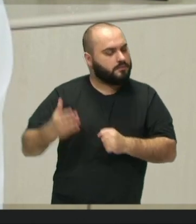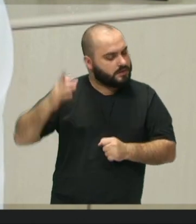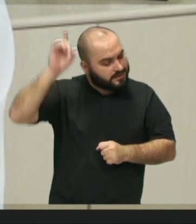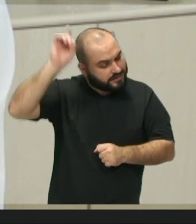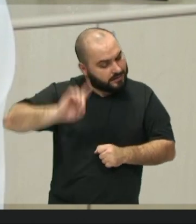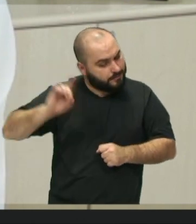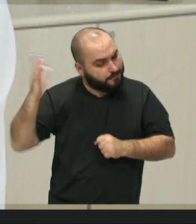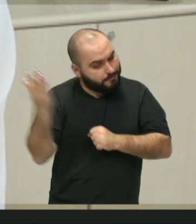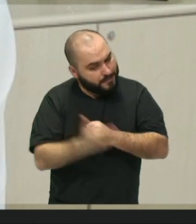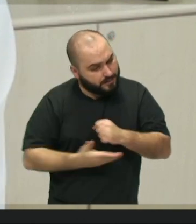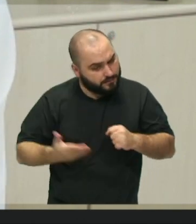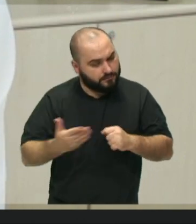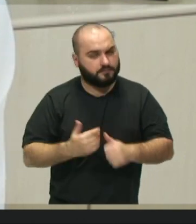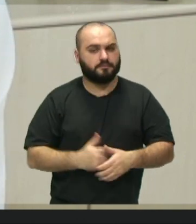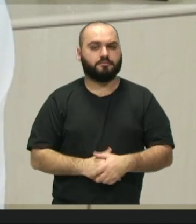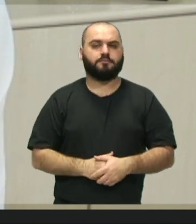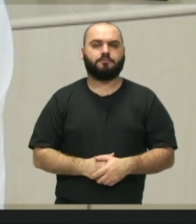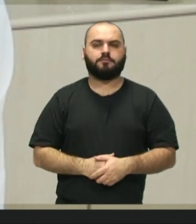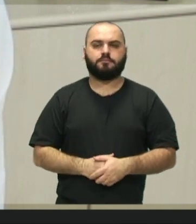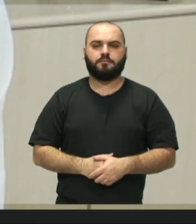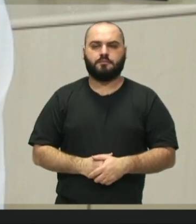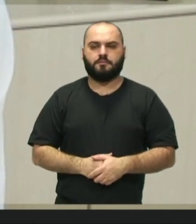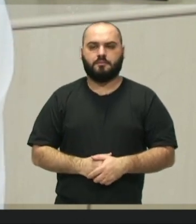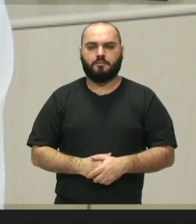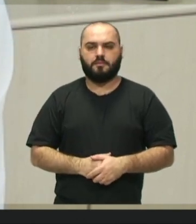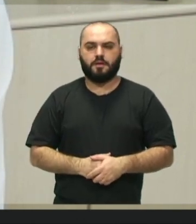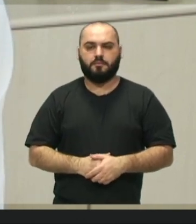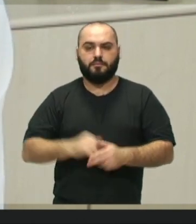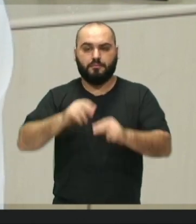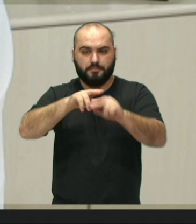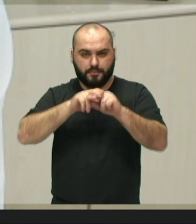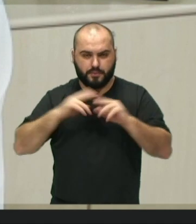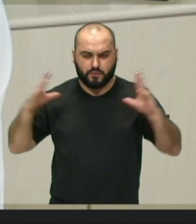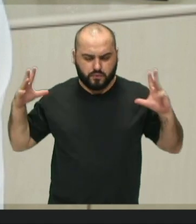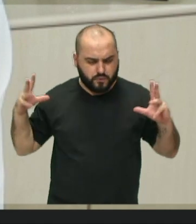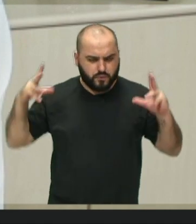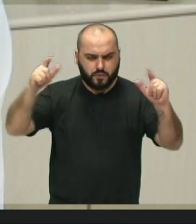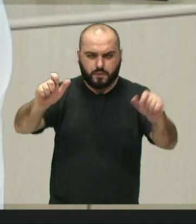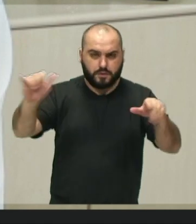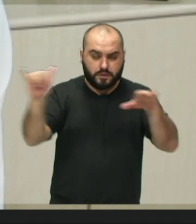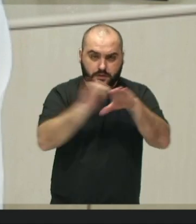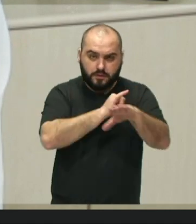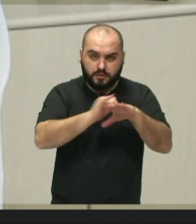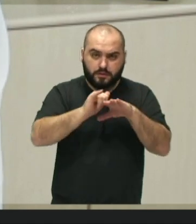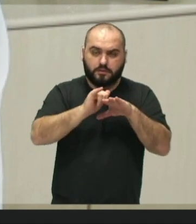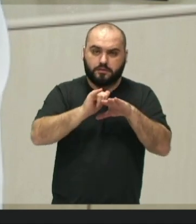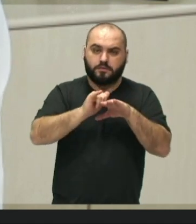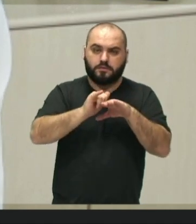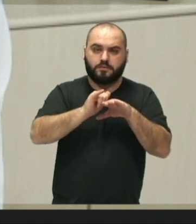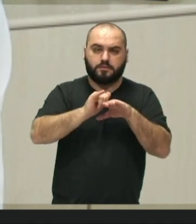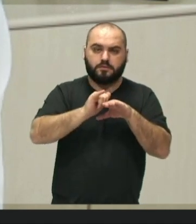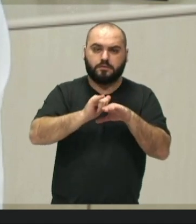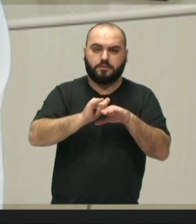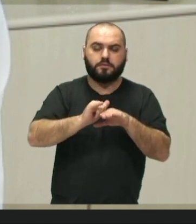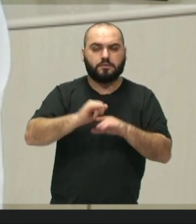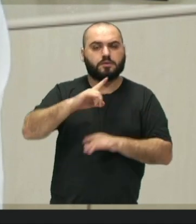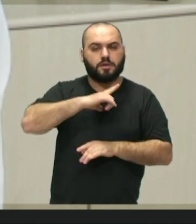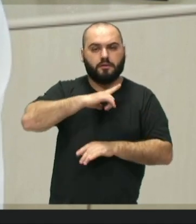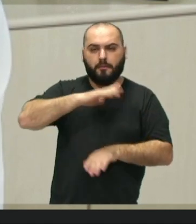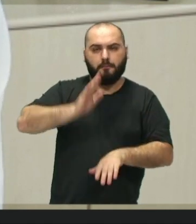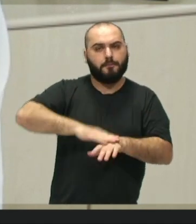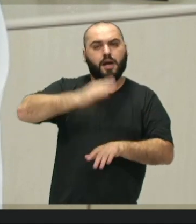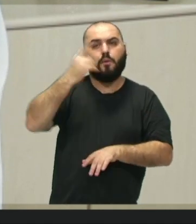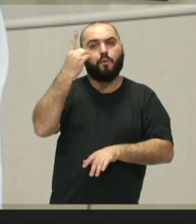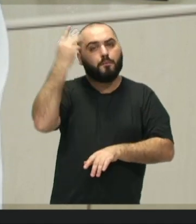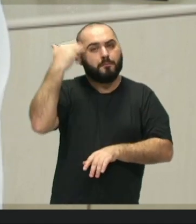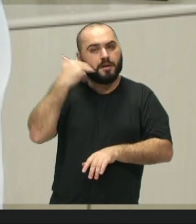que é o acesso à água. Então, todas aquelas medidas mitigatórias, elas superaram R$ 1 milhão, e daí me refiro